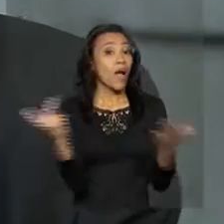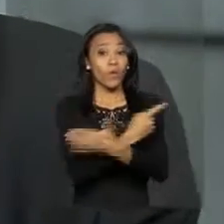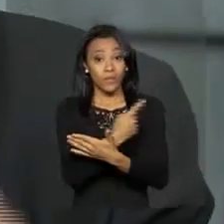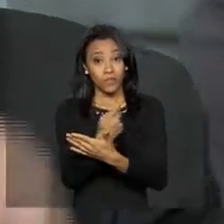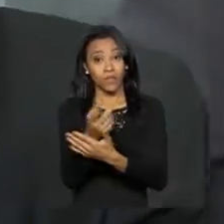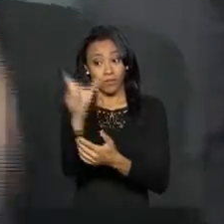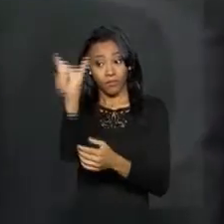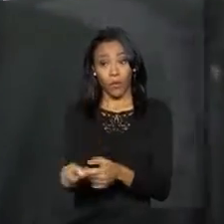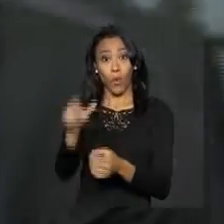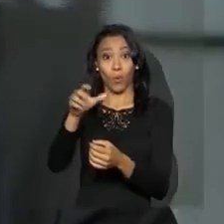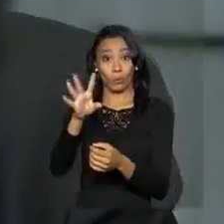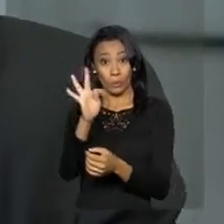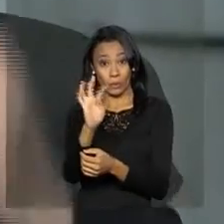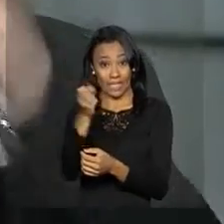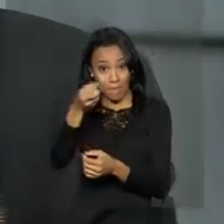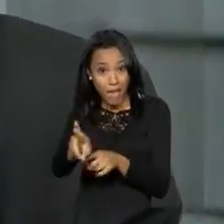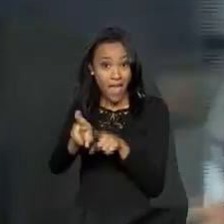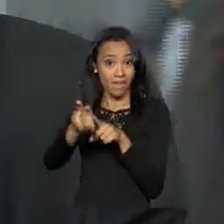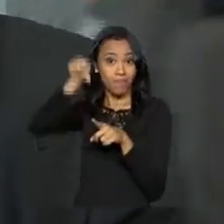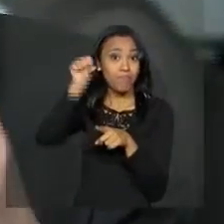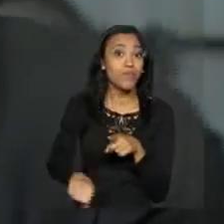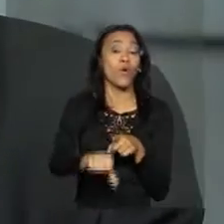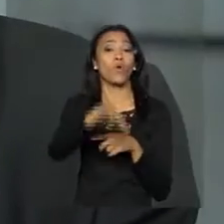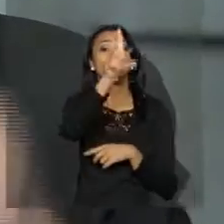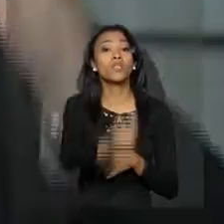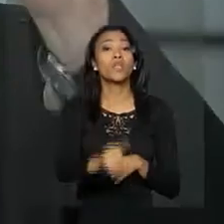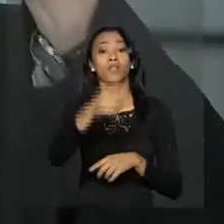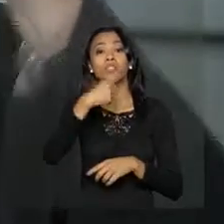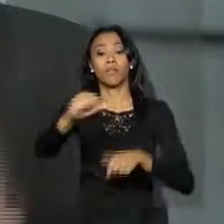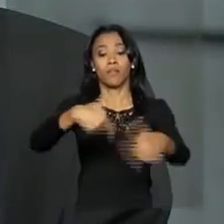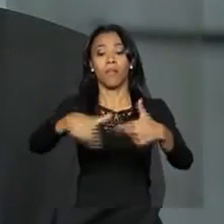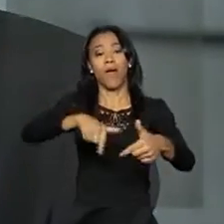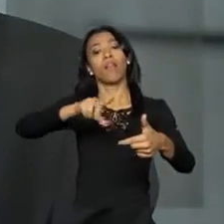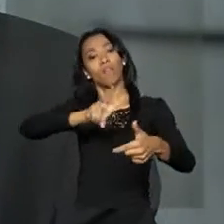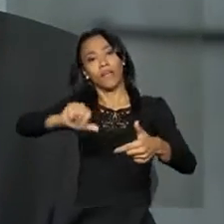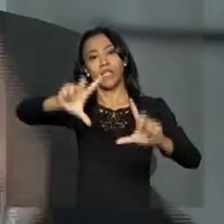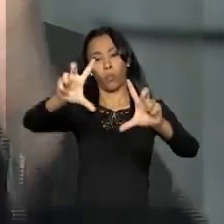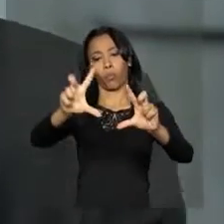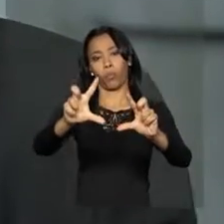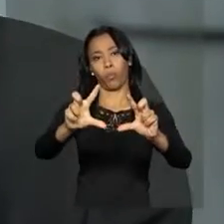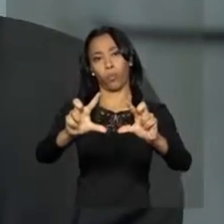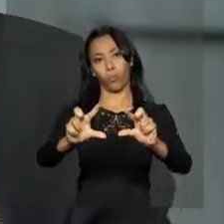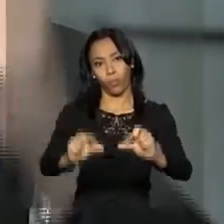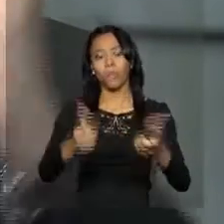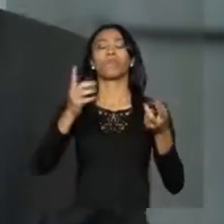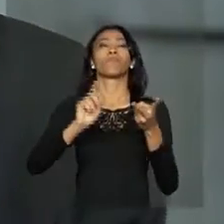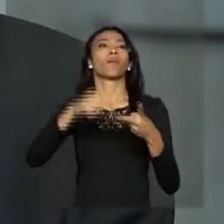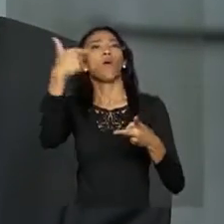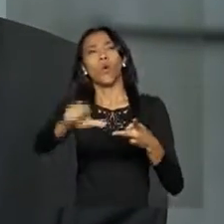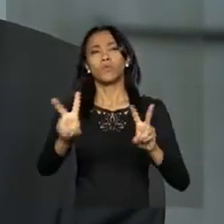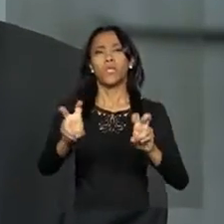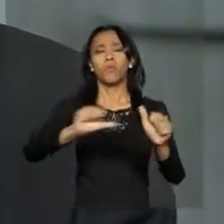Temer será pior ainda. Os direitos dos trabalhadores serão mais retirados na reforma da Previdência,